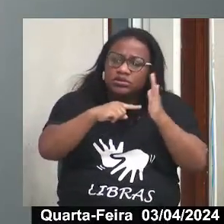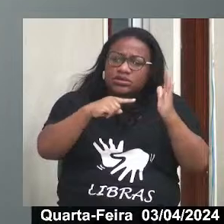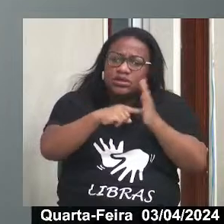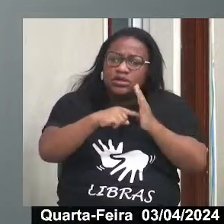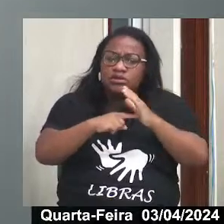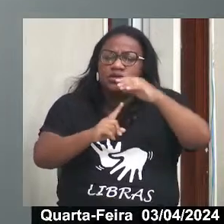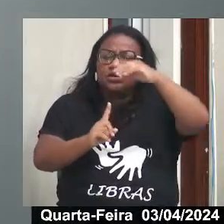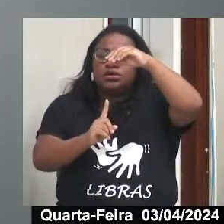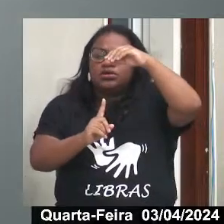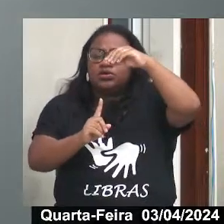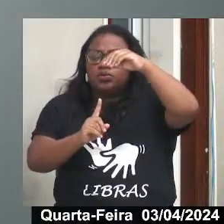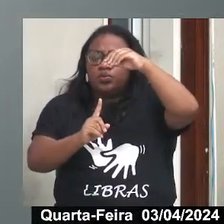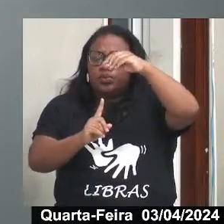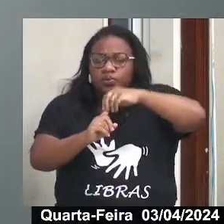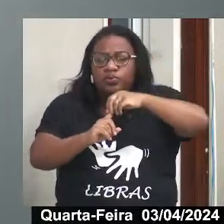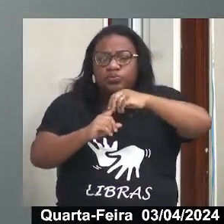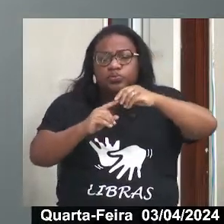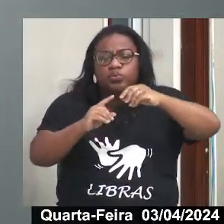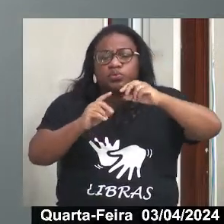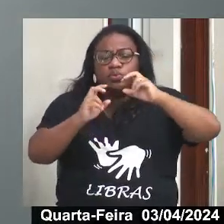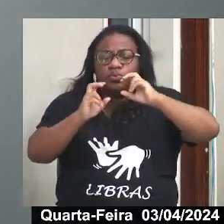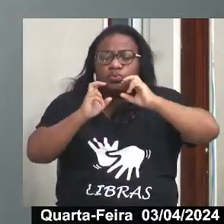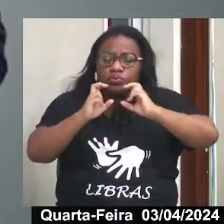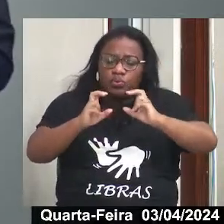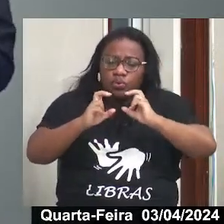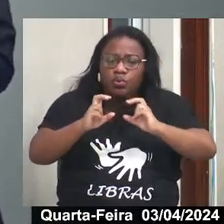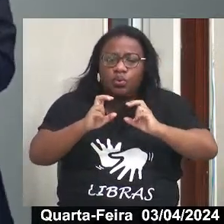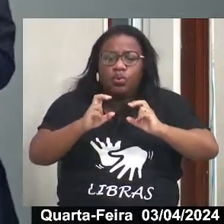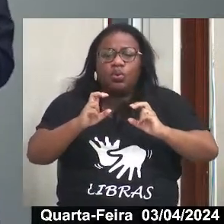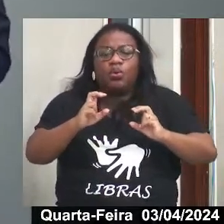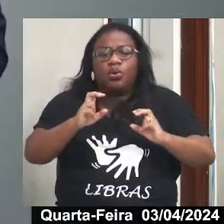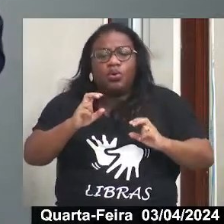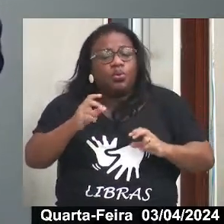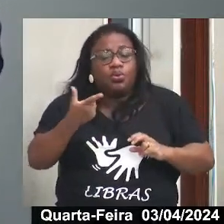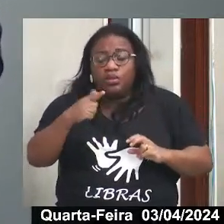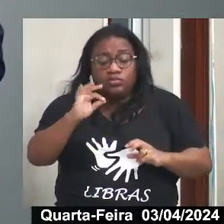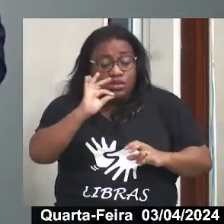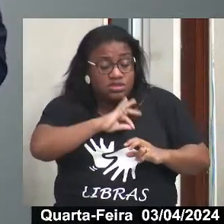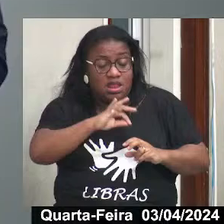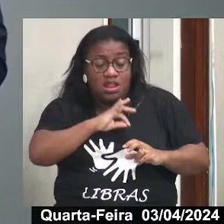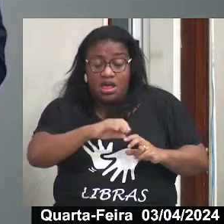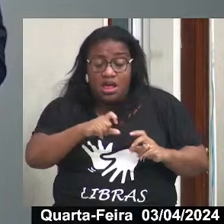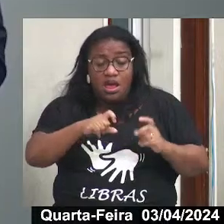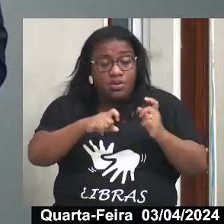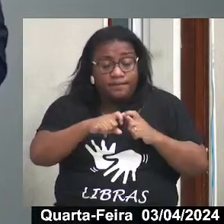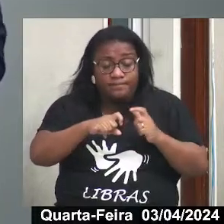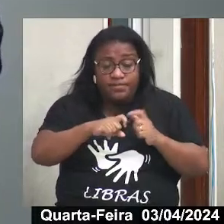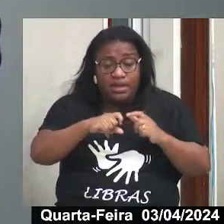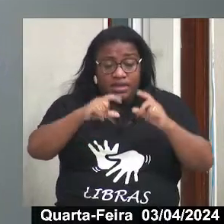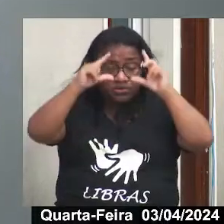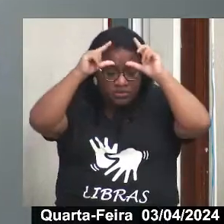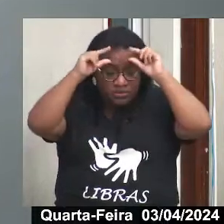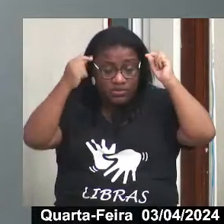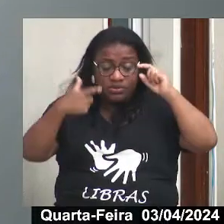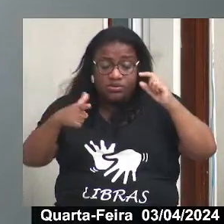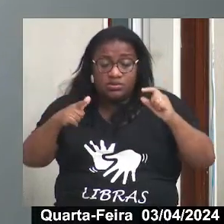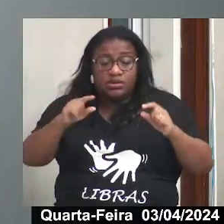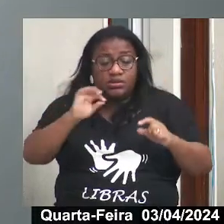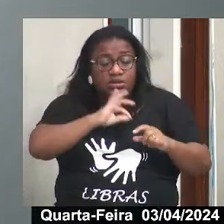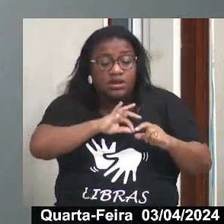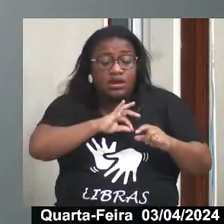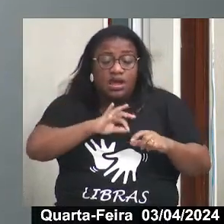Denunciando que no pronto-socorro de Imbu, os profissionais da saúde estão sem salário para receber, salários